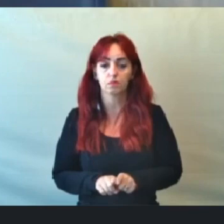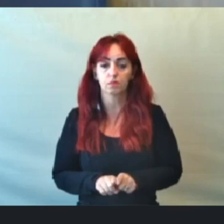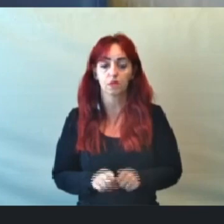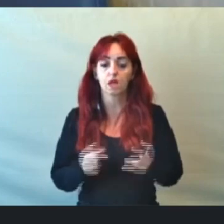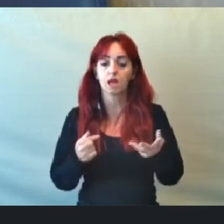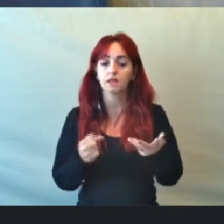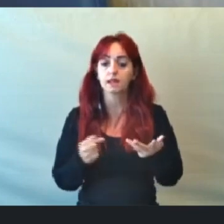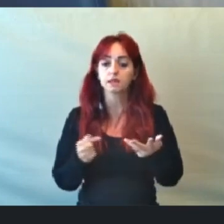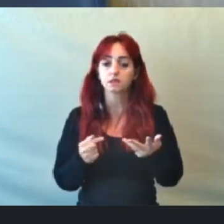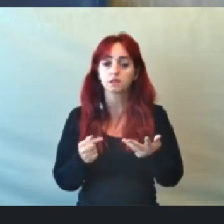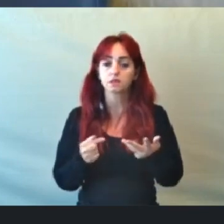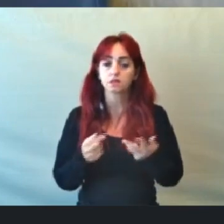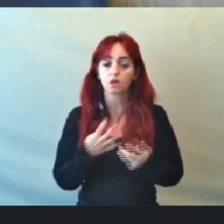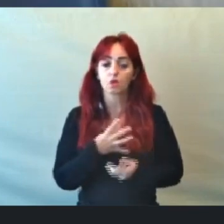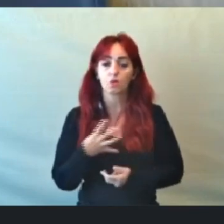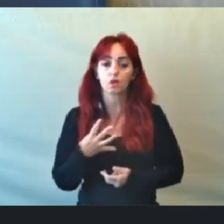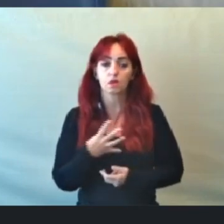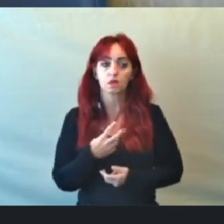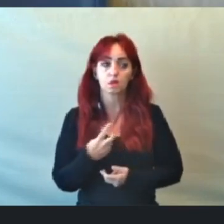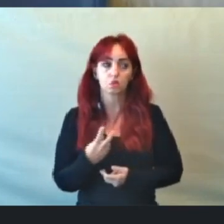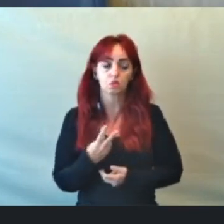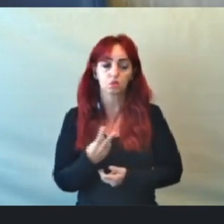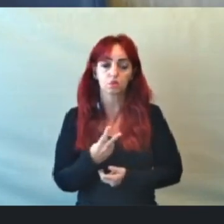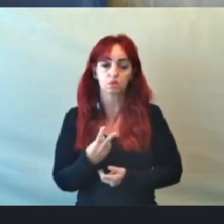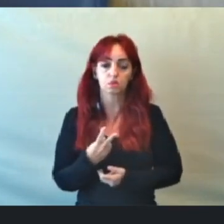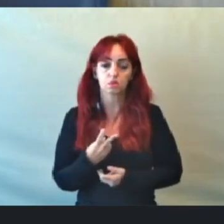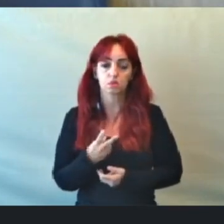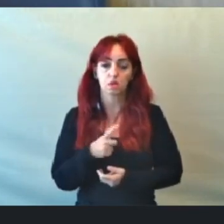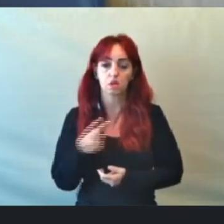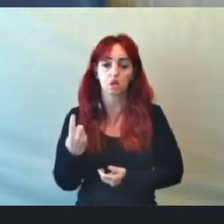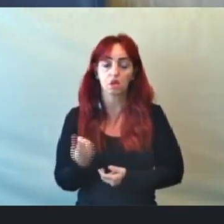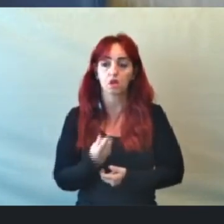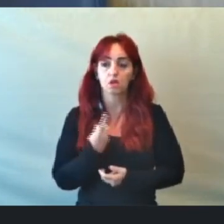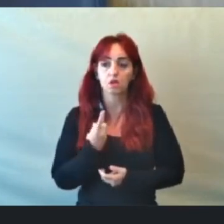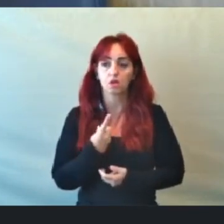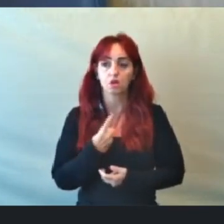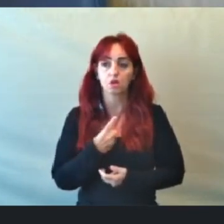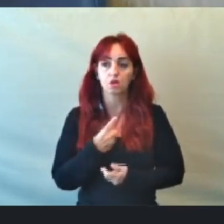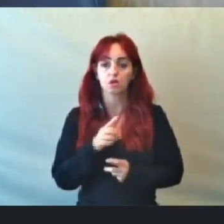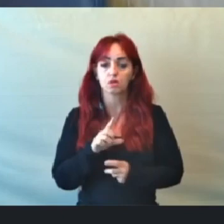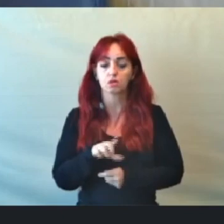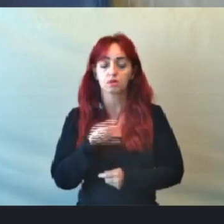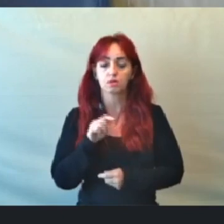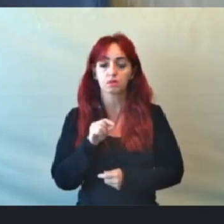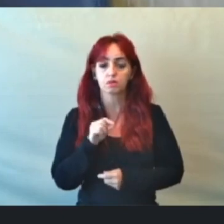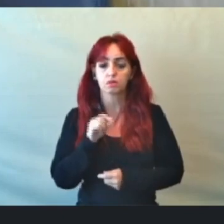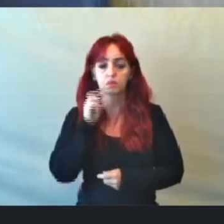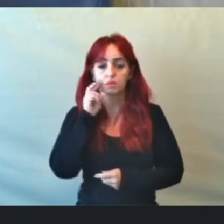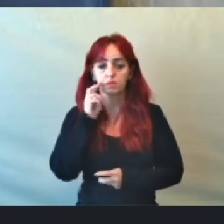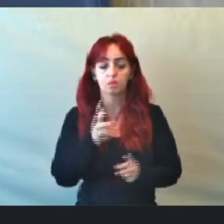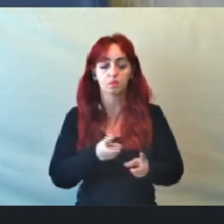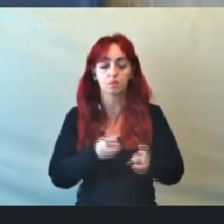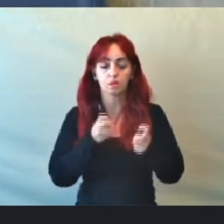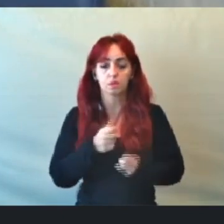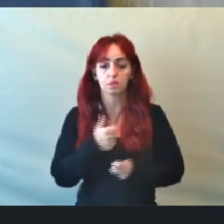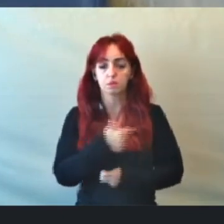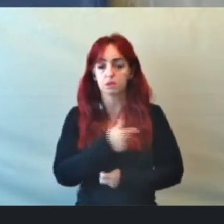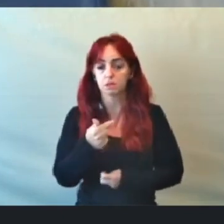42, nós identificamos 17 que têm potencial para serem